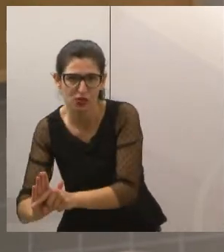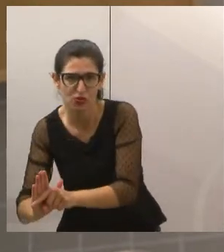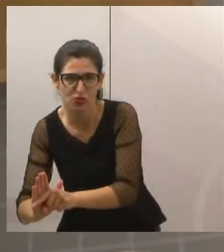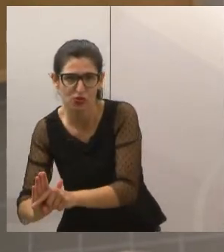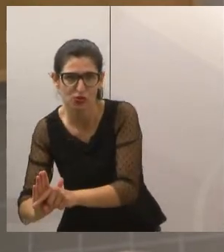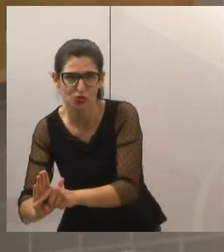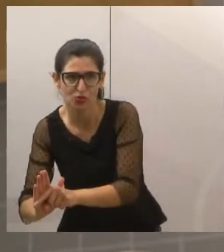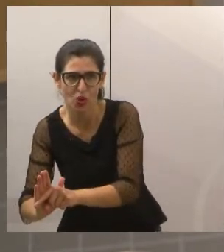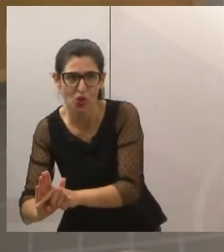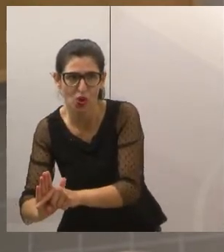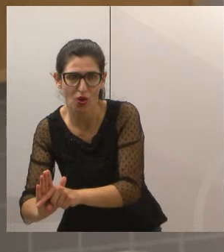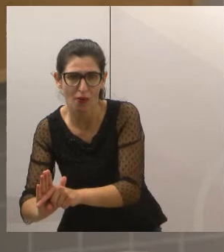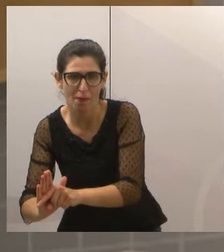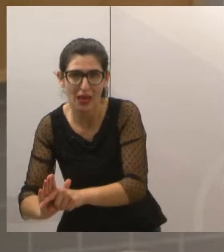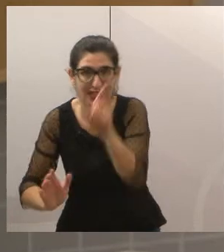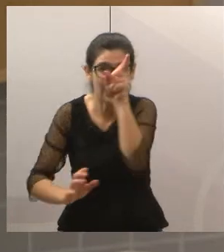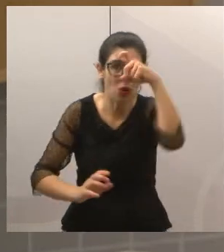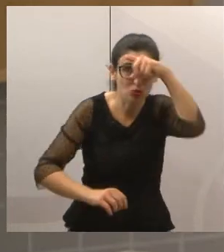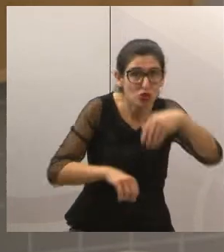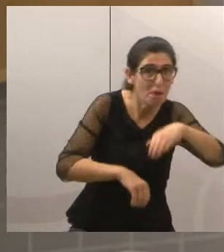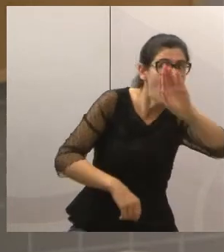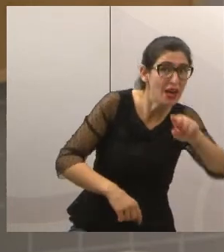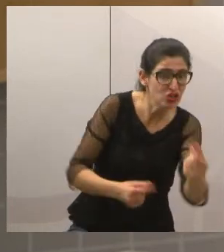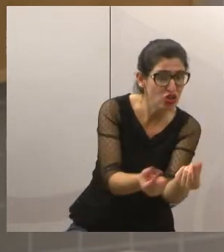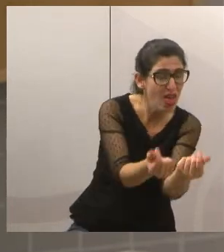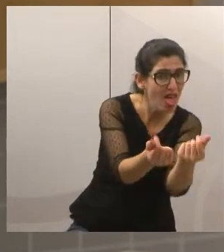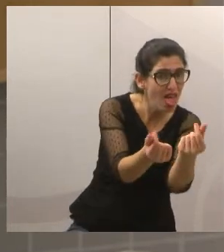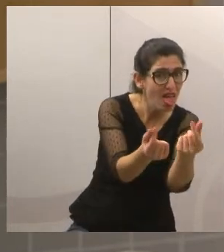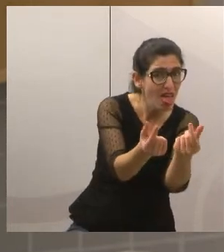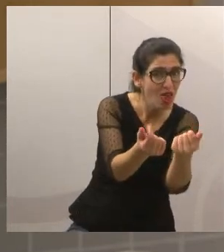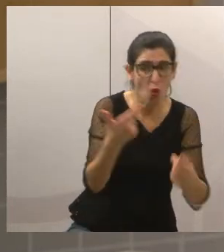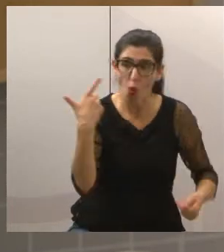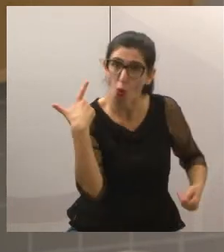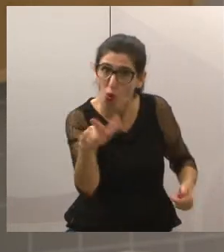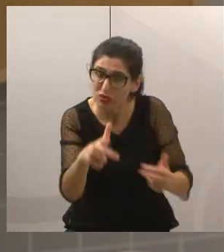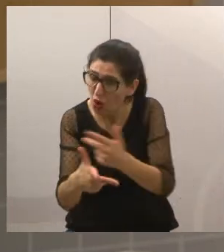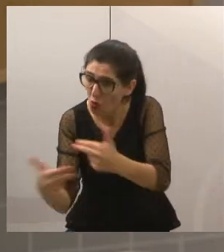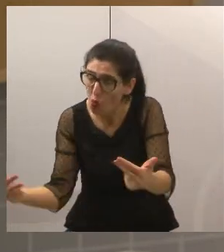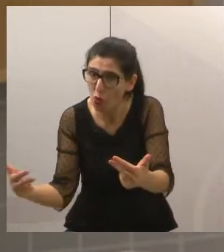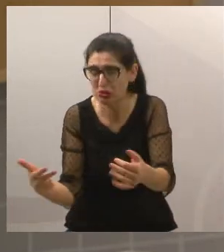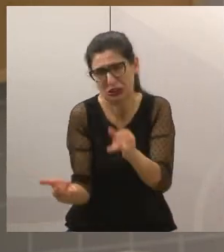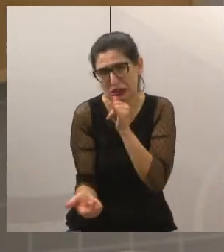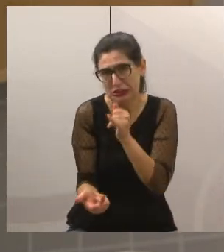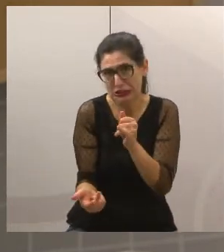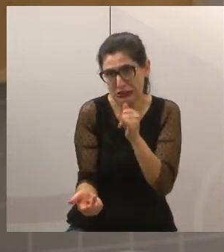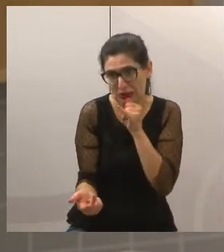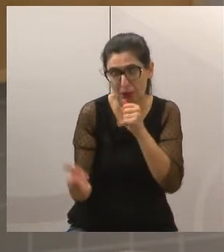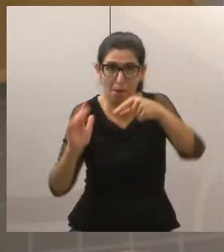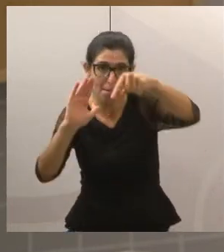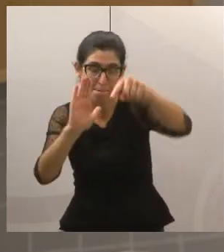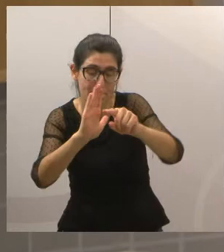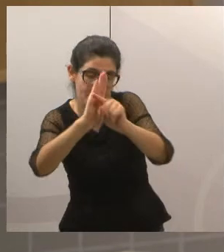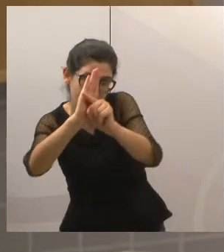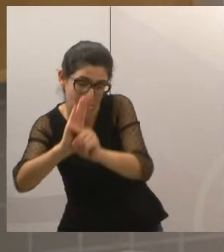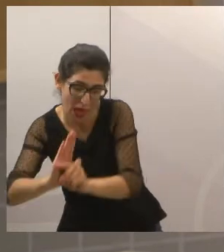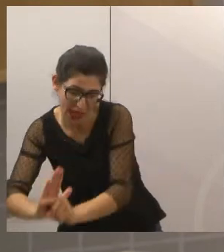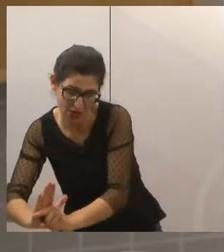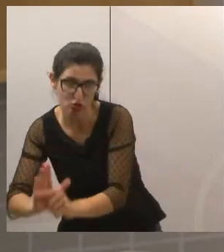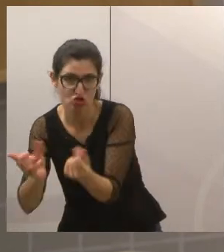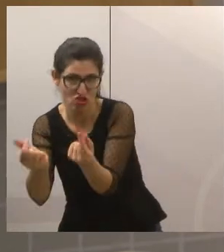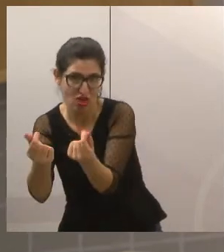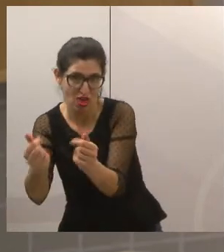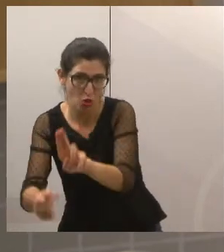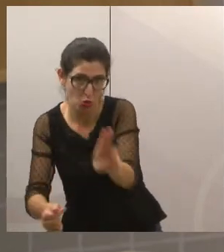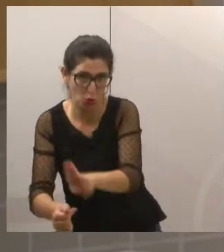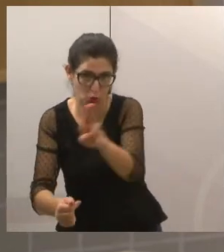outro tem que diminuir. Certo? Então, ao longo desses anos, o orçamento da saúde cresceu significativamente.